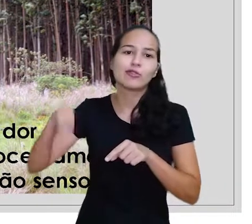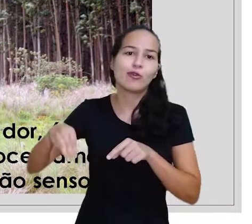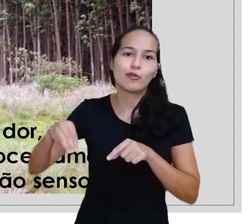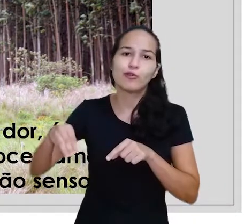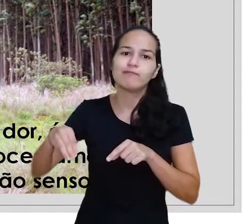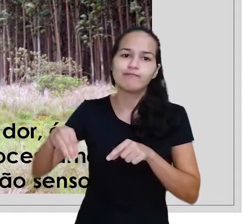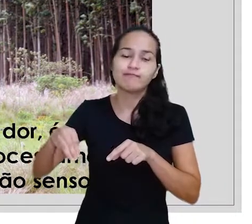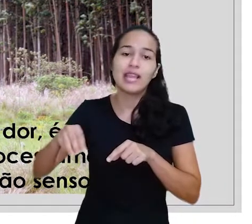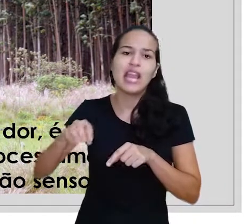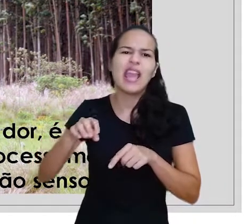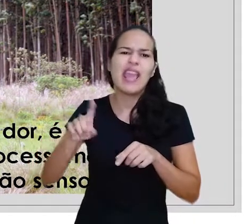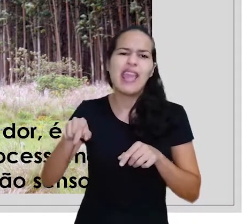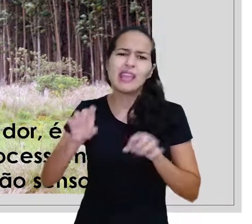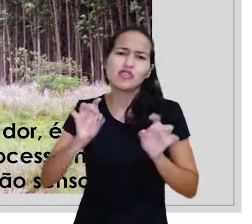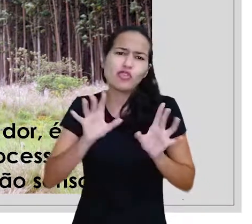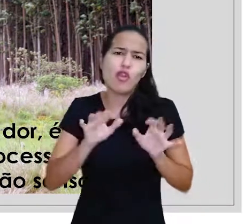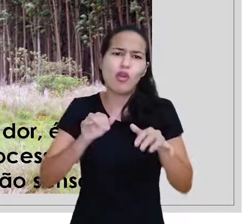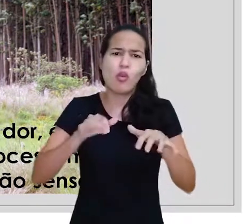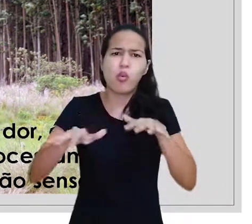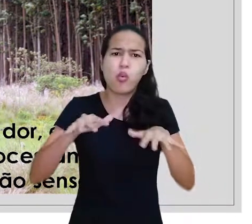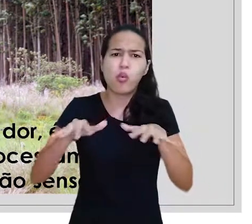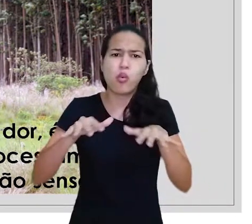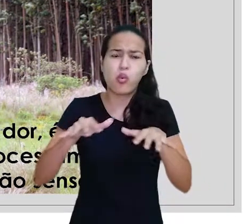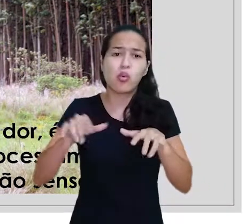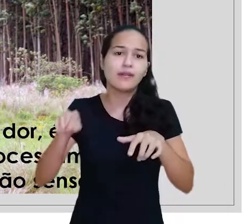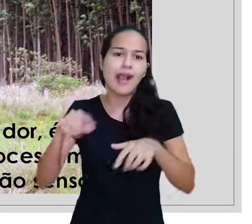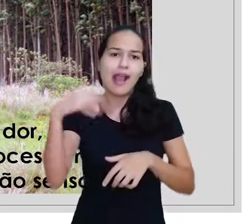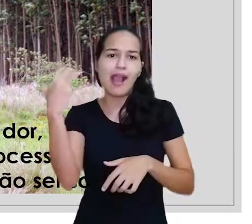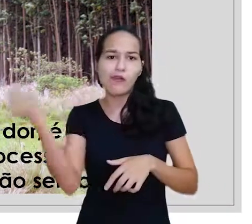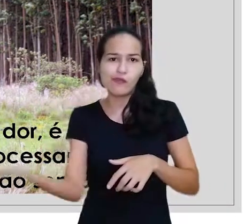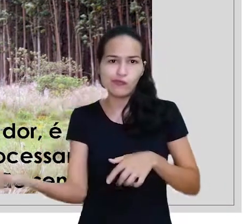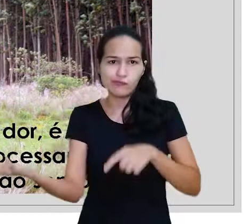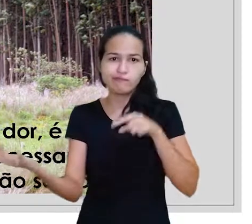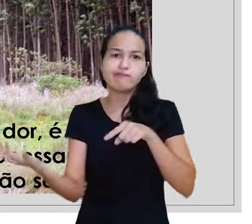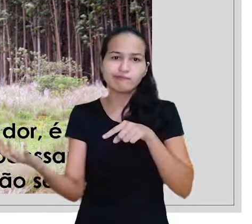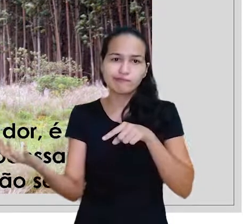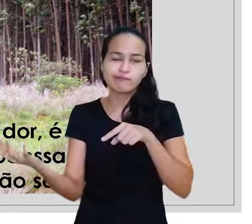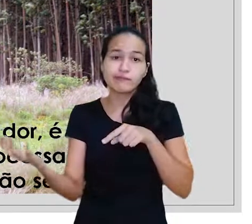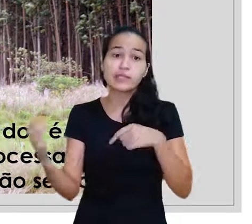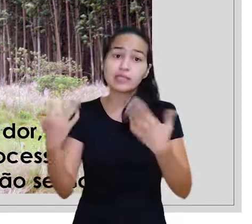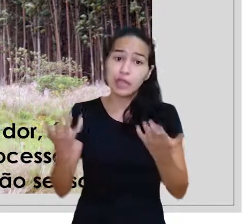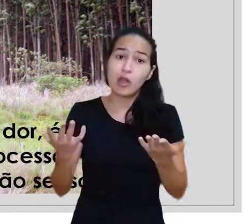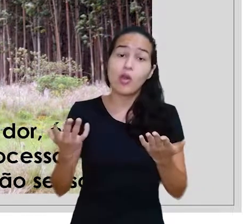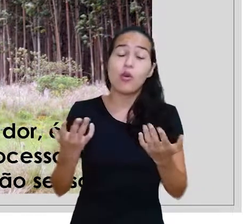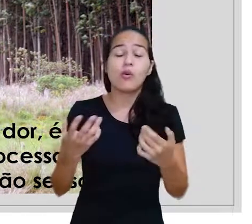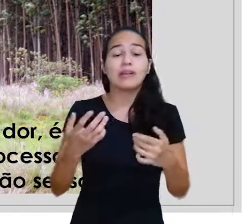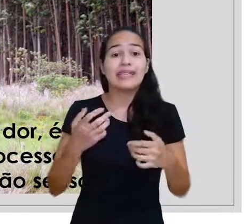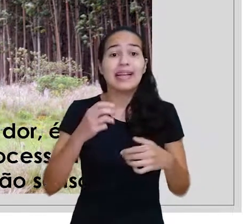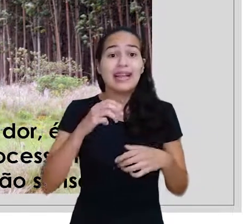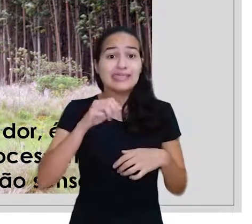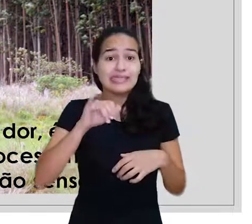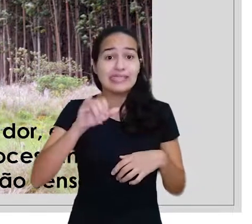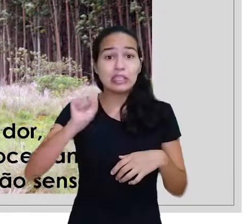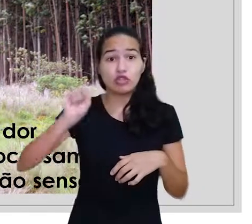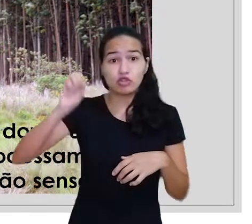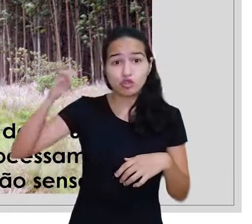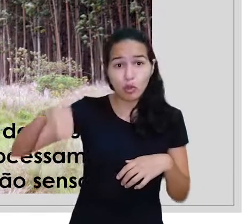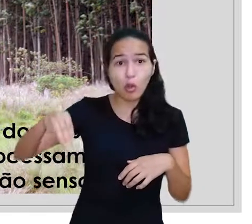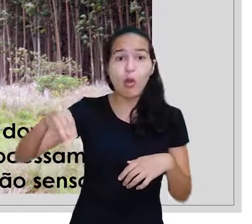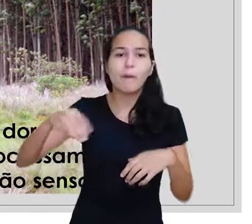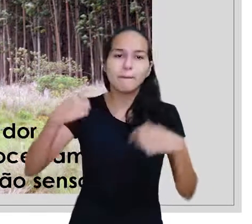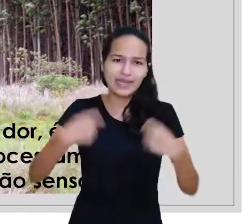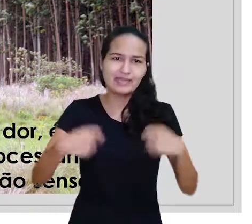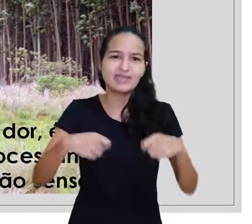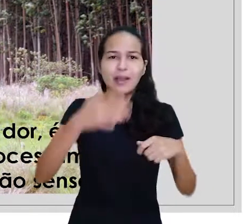som, e sim ondas sonoras. Então, retornando o que eu havia falado, para que haja um